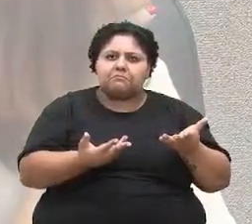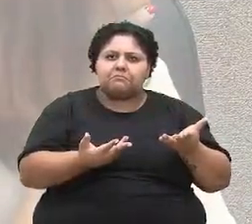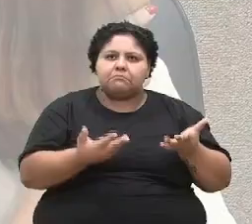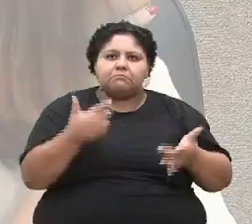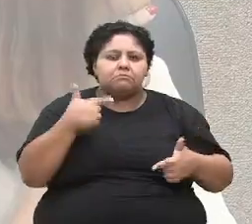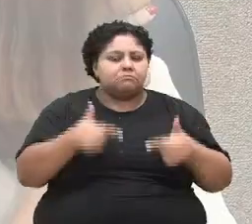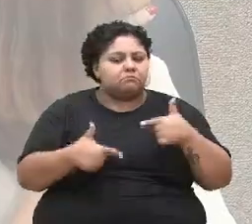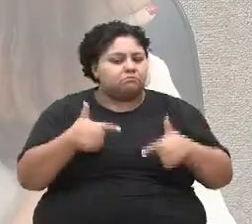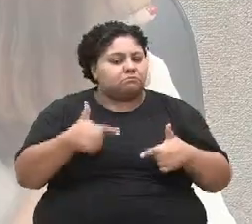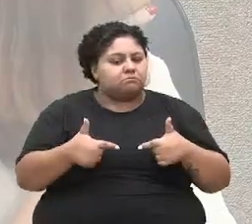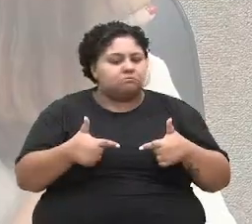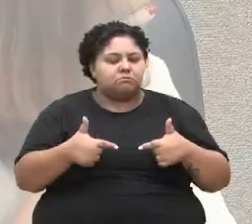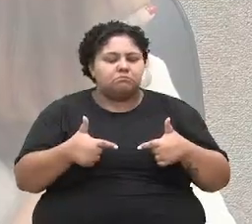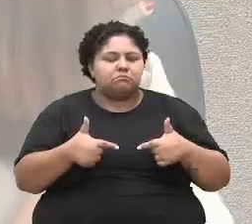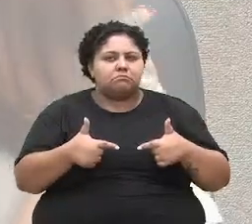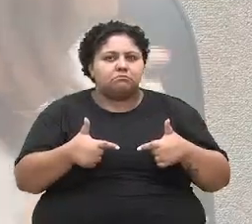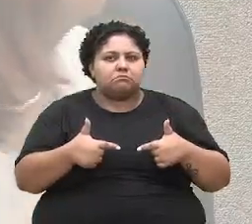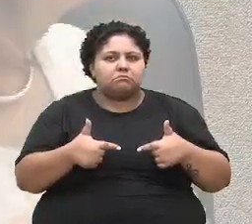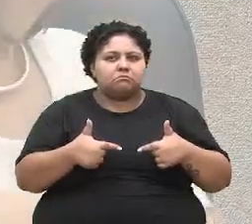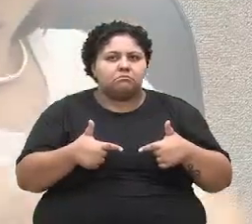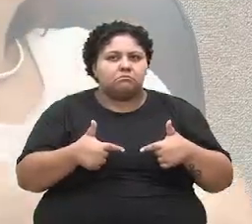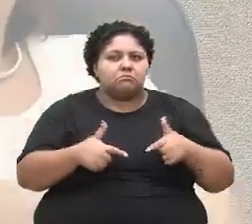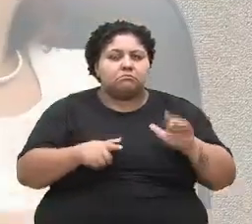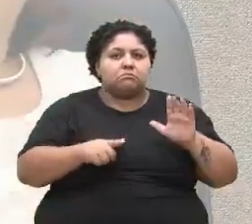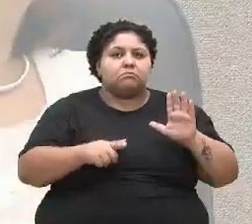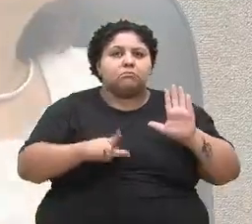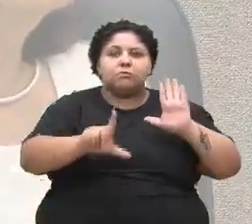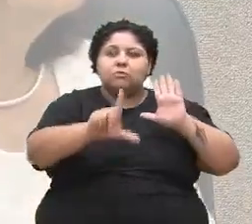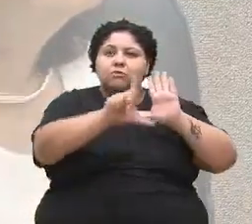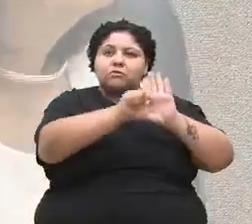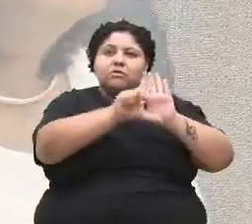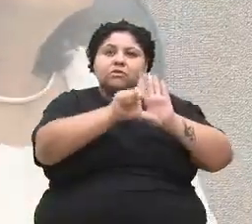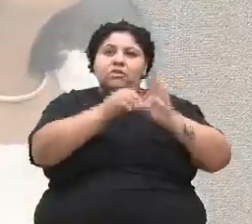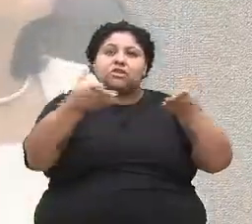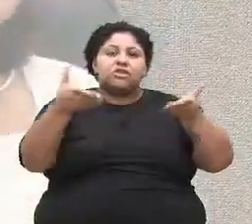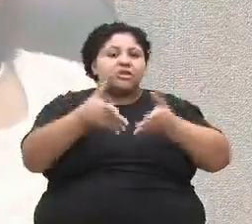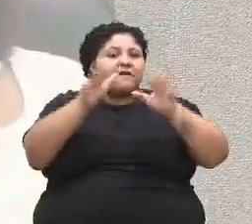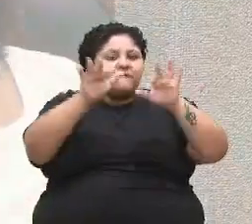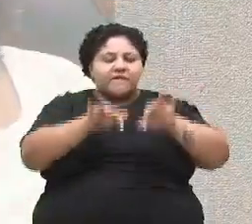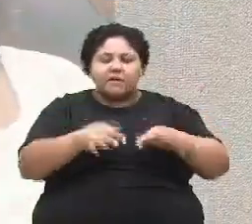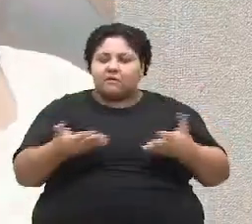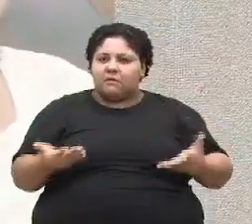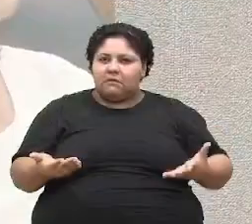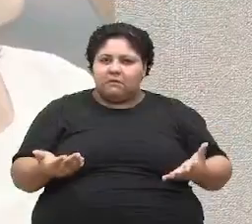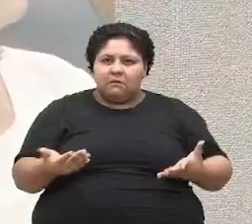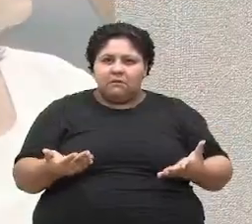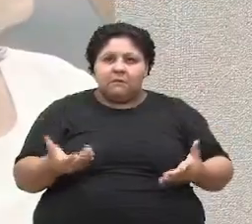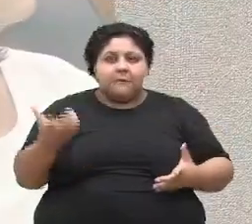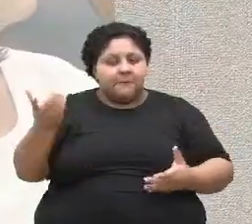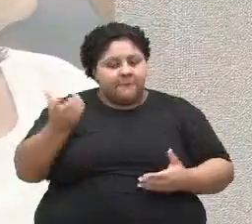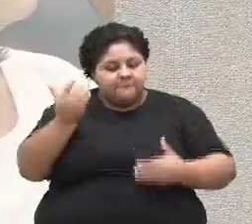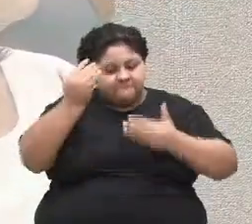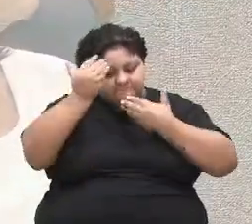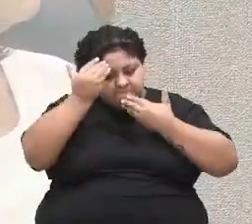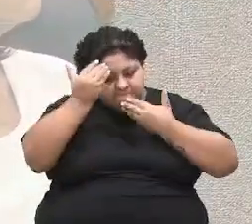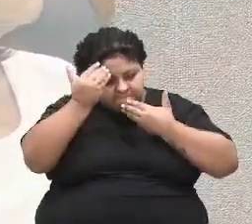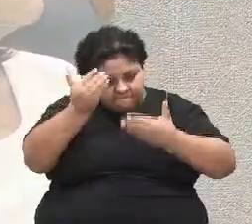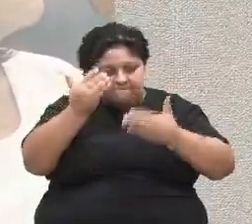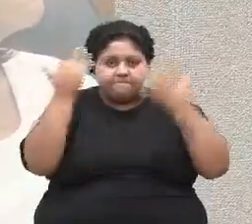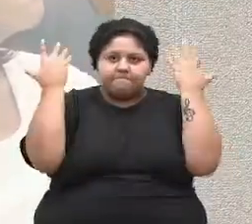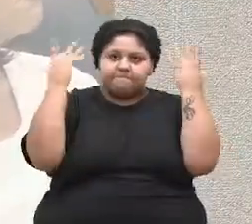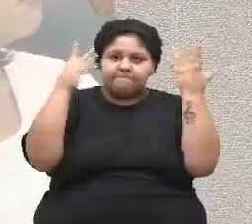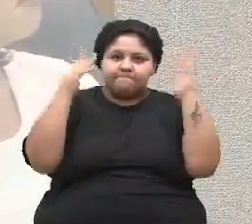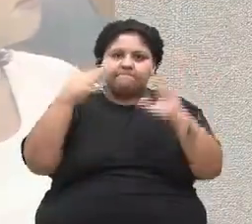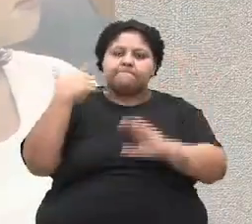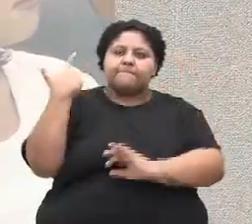em cima de uma legislação que já caducou. Então, quero agradecer e parabenizar mais uma